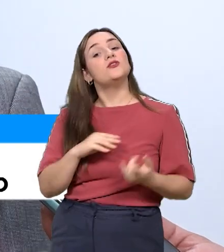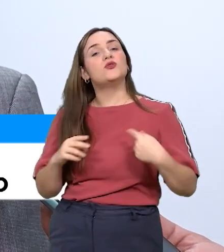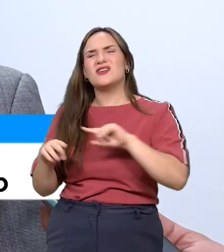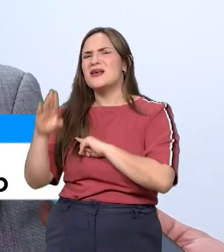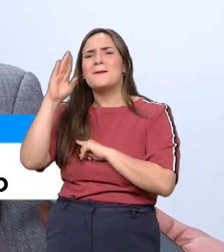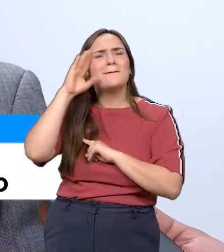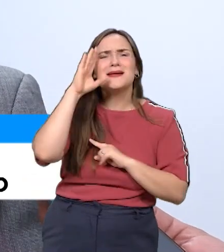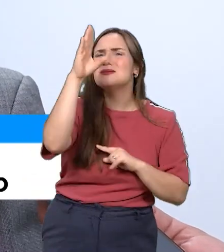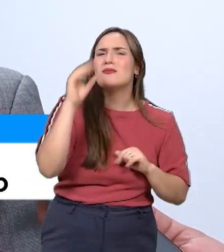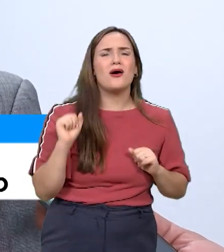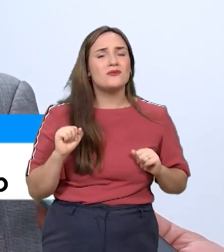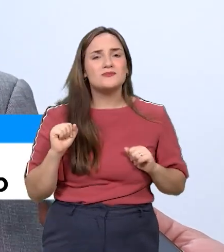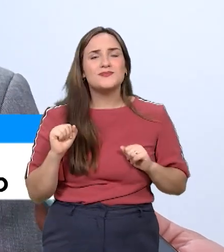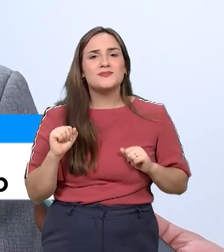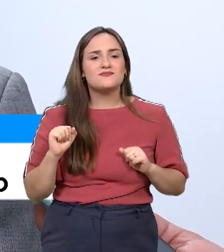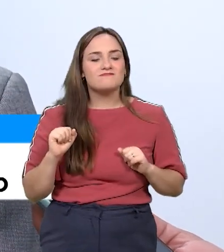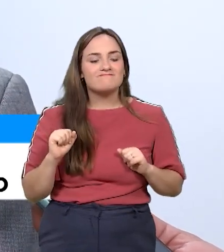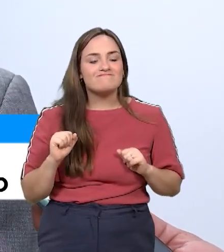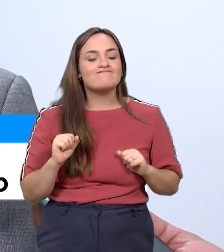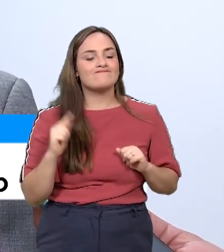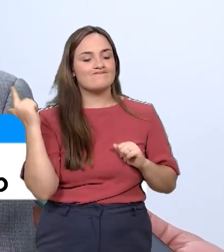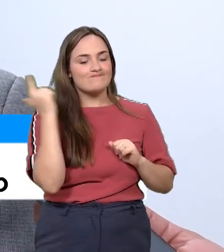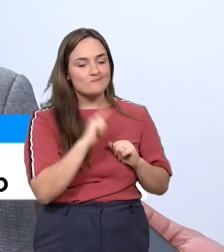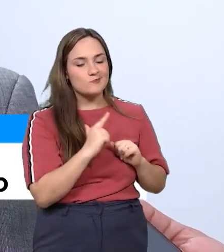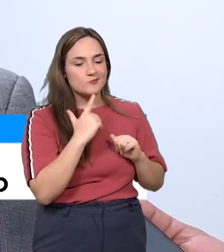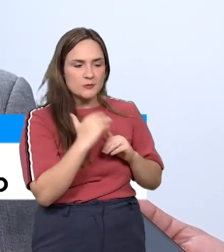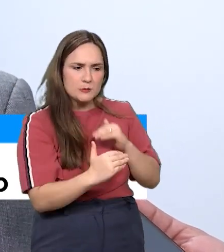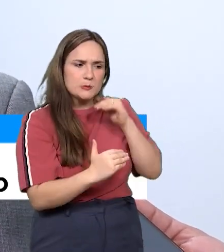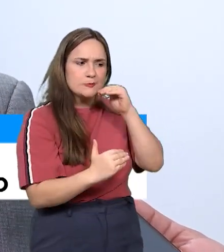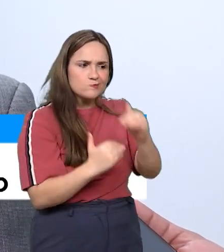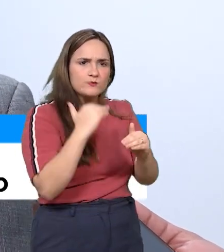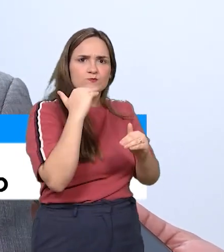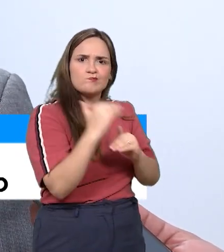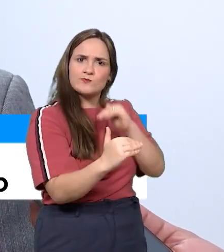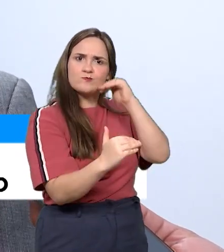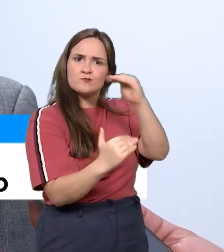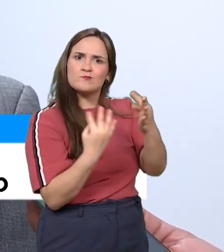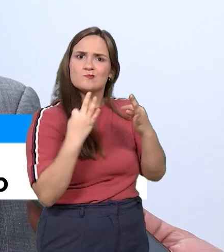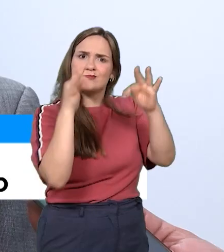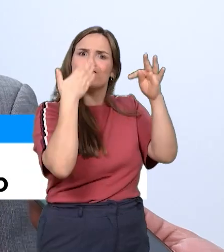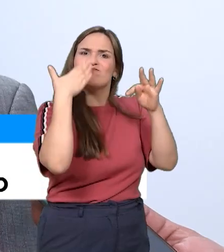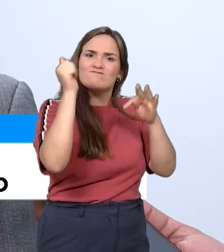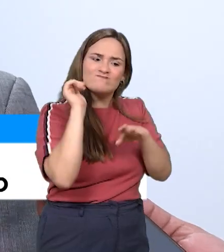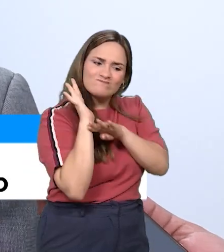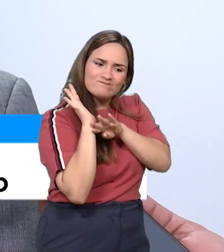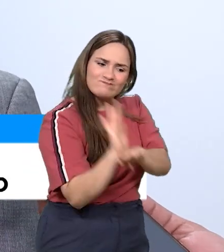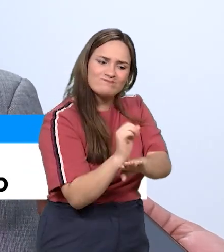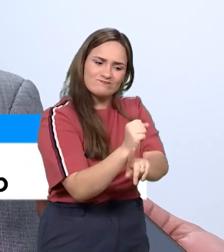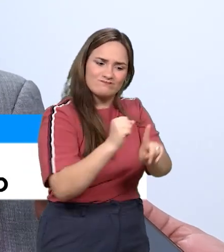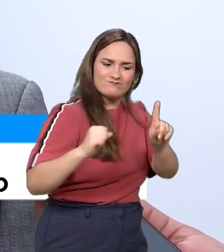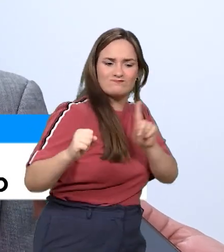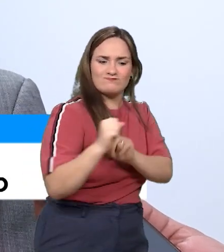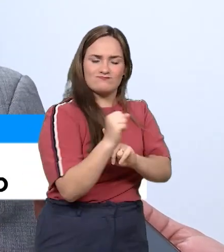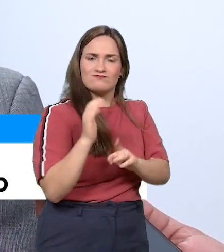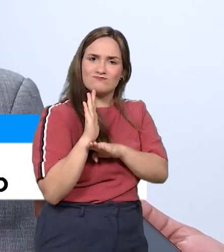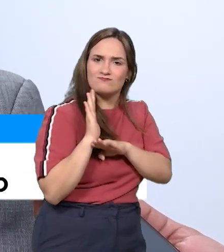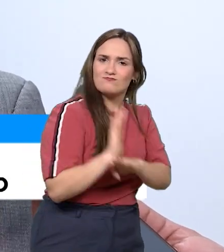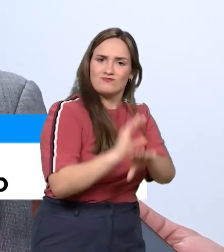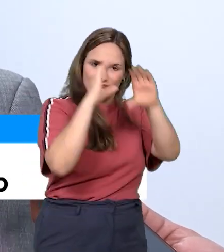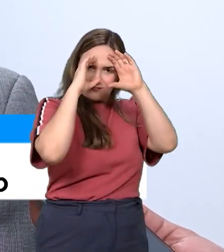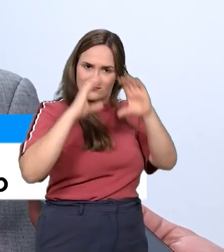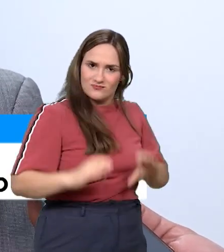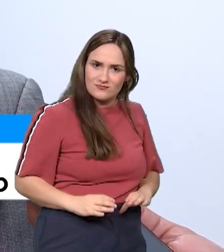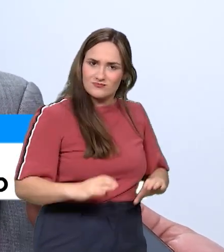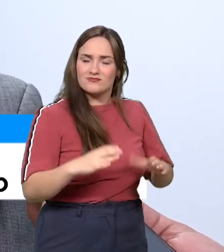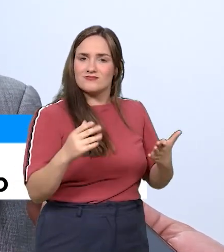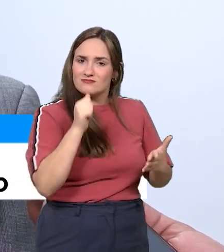fazer com que todo esse avanço tecnológico ele chegue no cidadão, ele chegue na ponta, ele beneficie